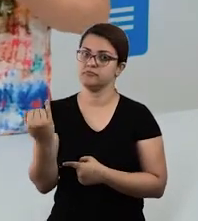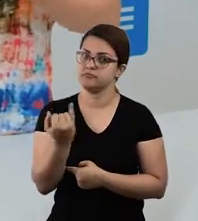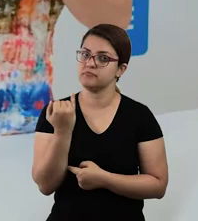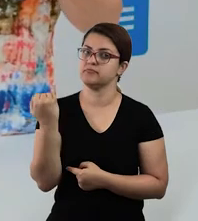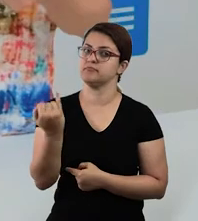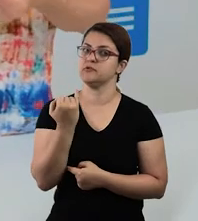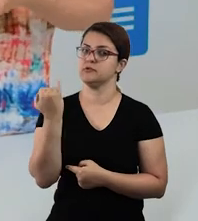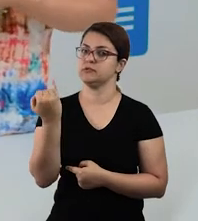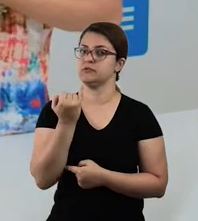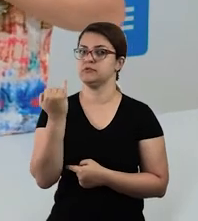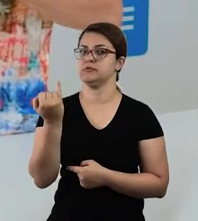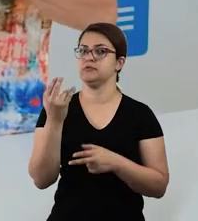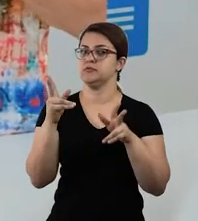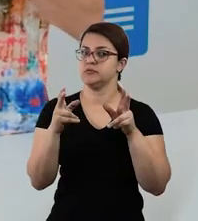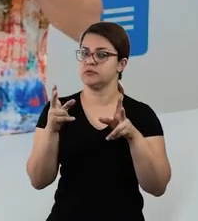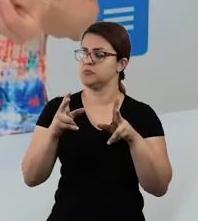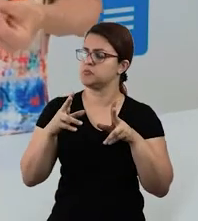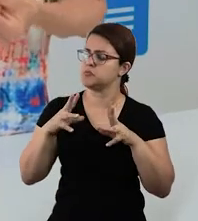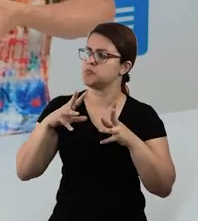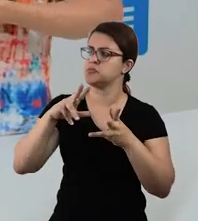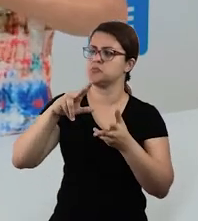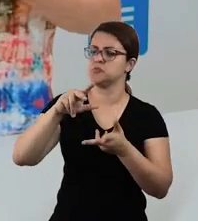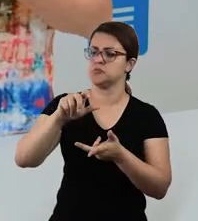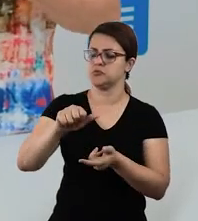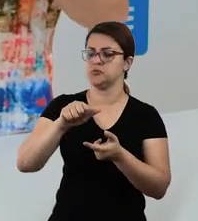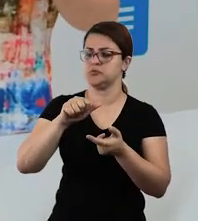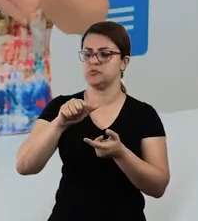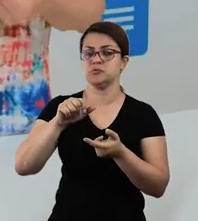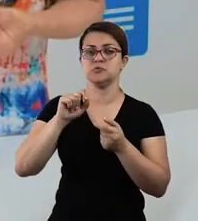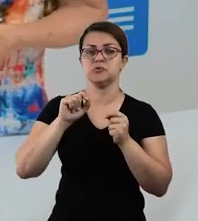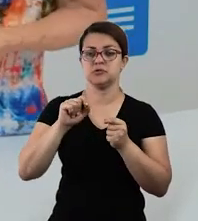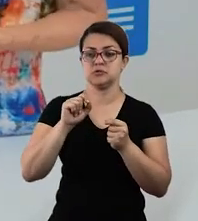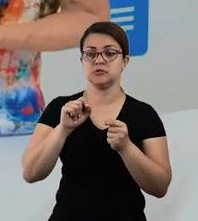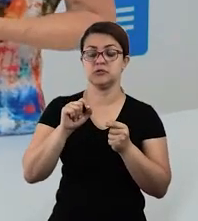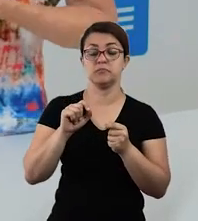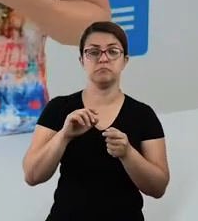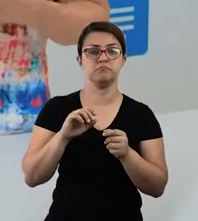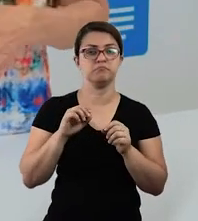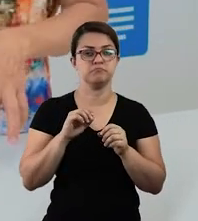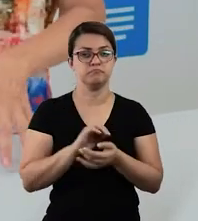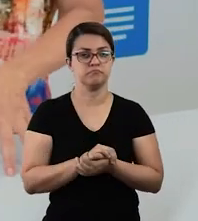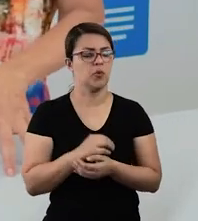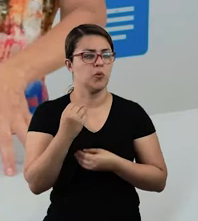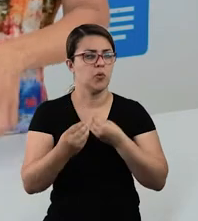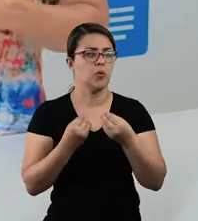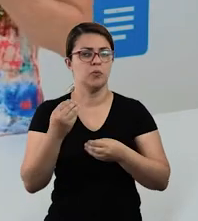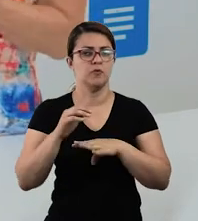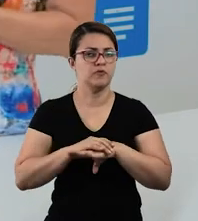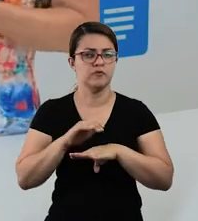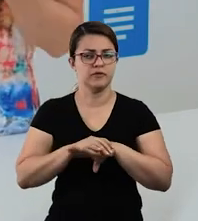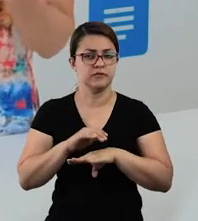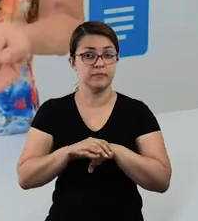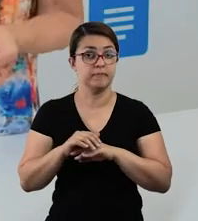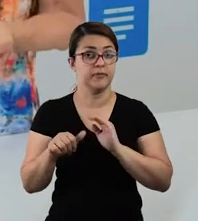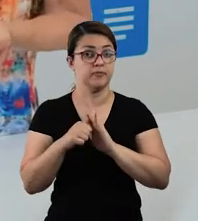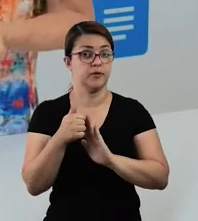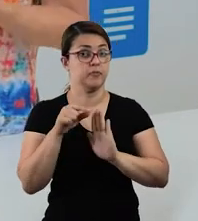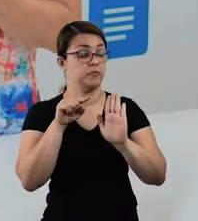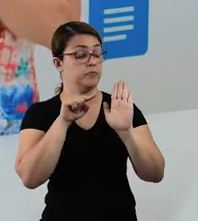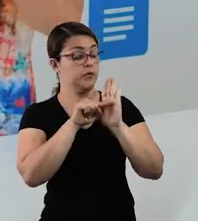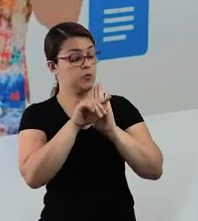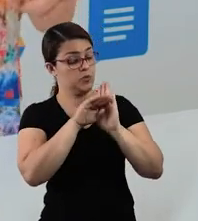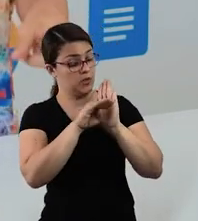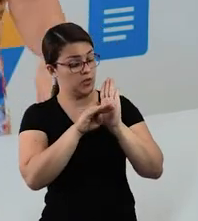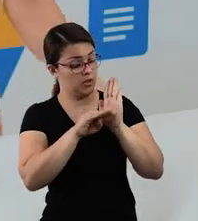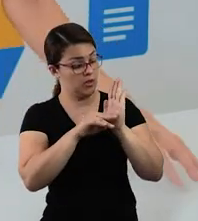de extrema relevância para todo mundo. É um tema global. Como realizar? Leia as questões